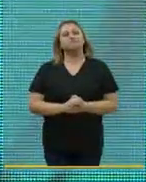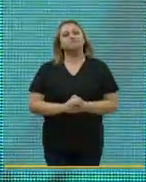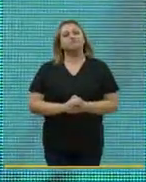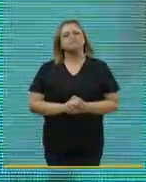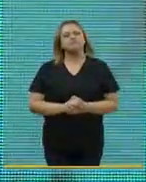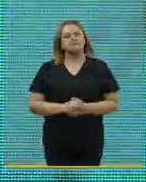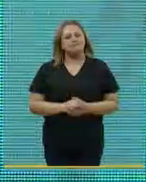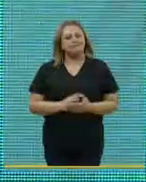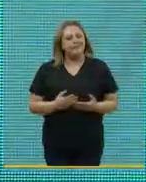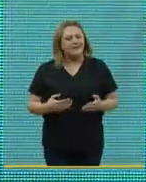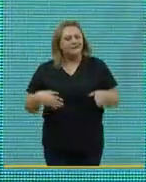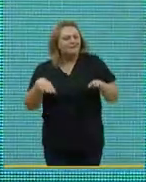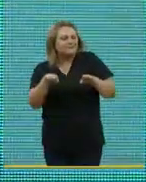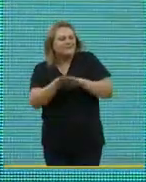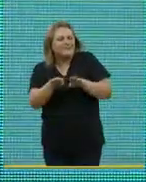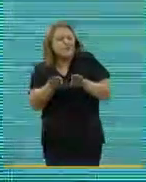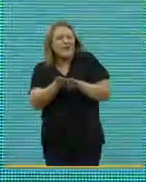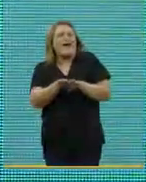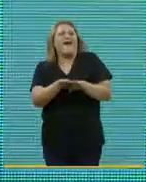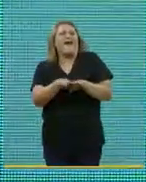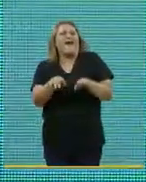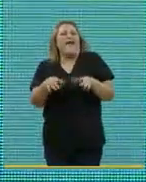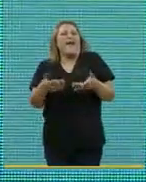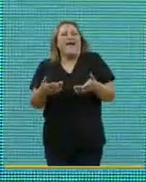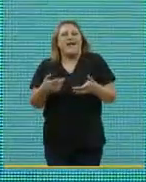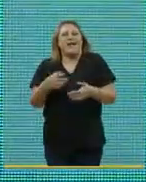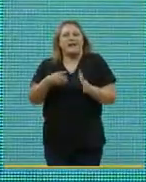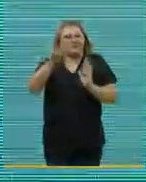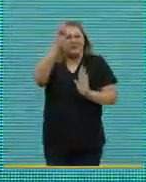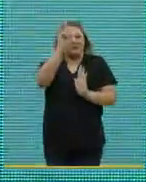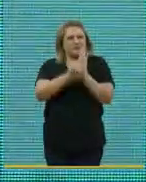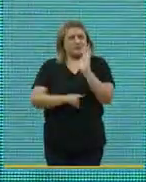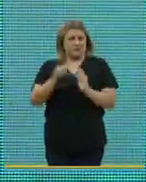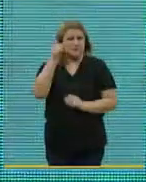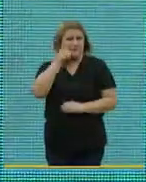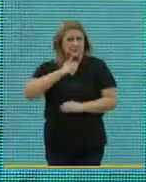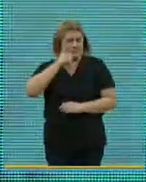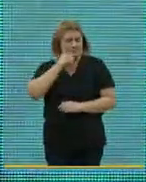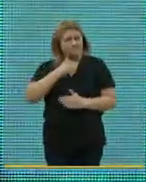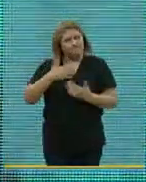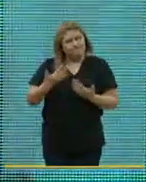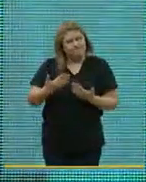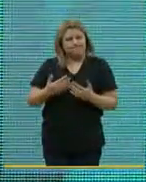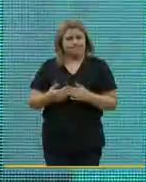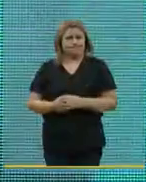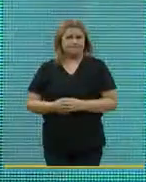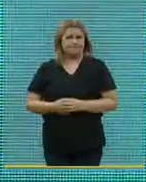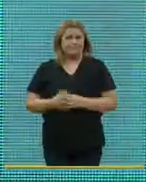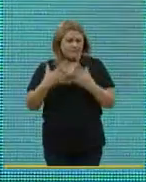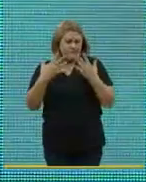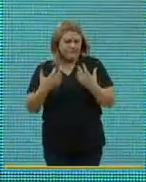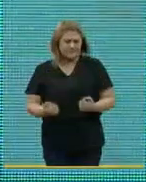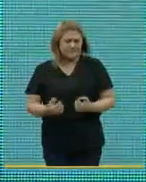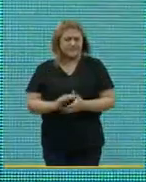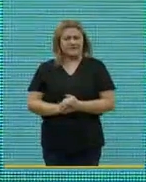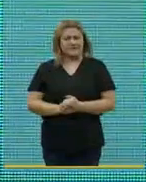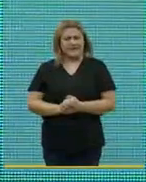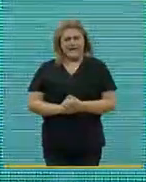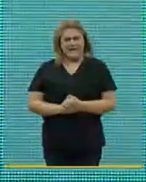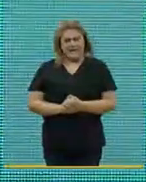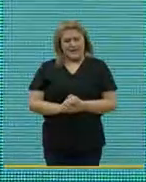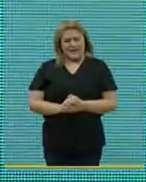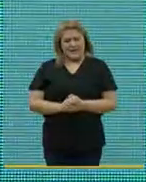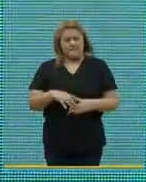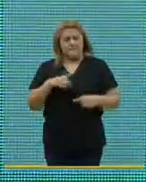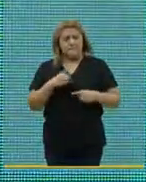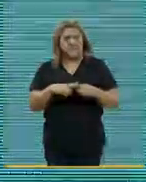favorável aos direitos da mulher isto é a mulher tem e